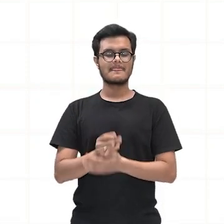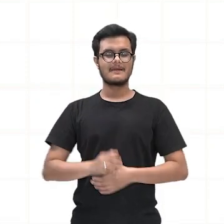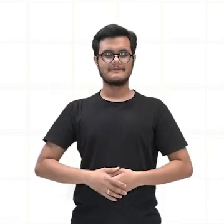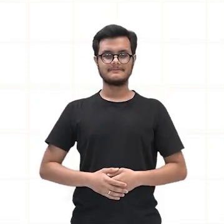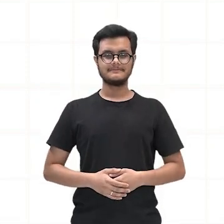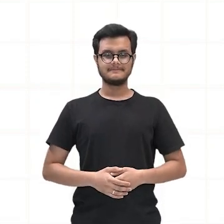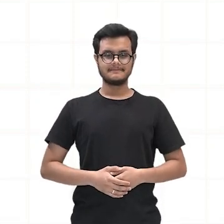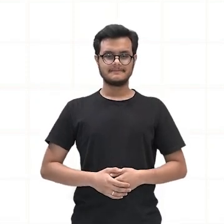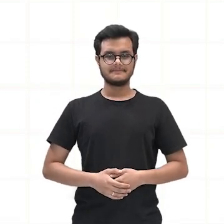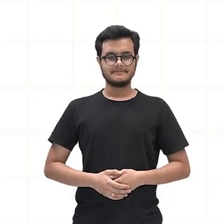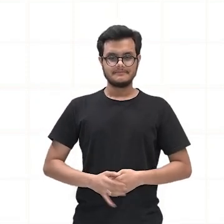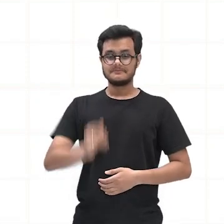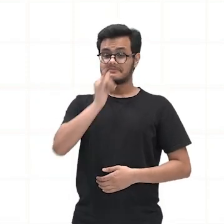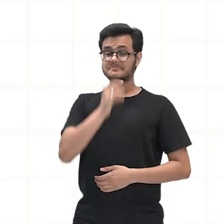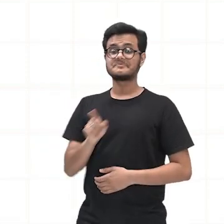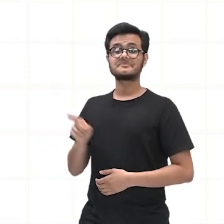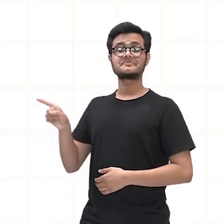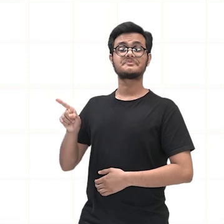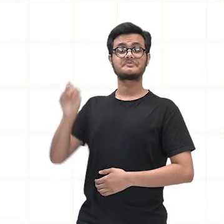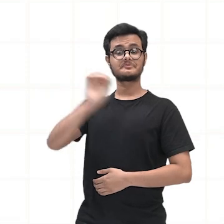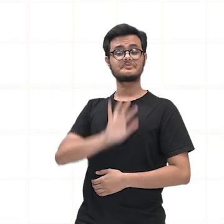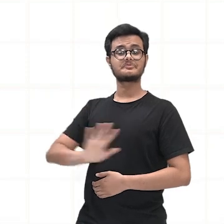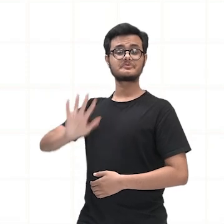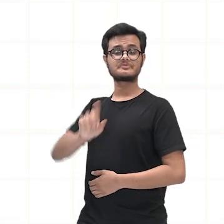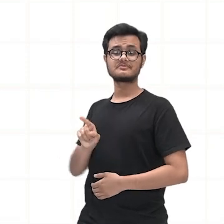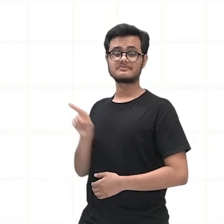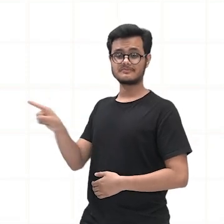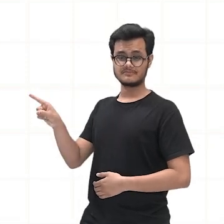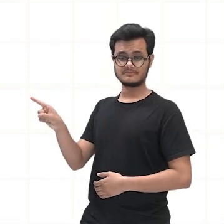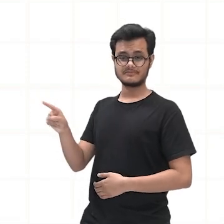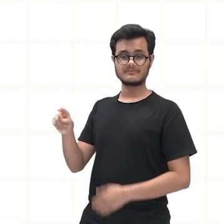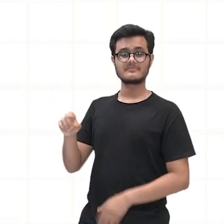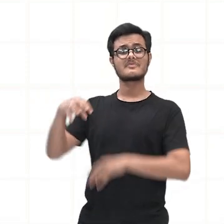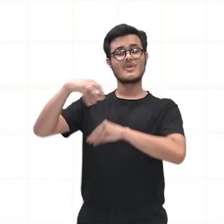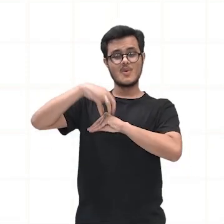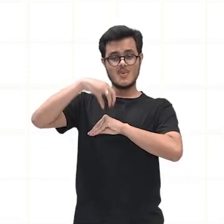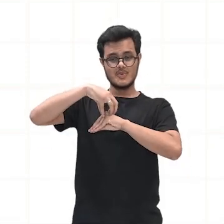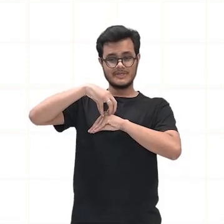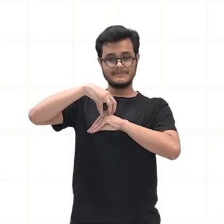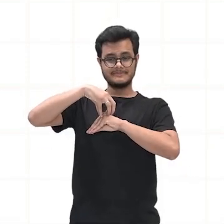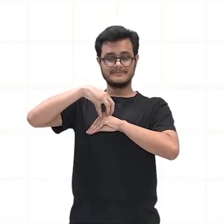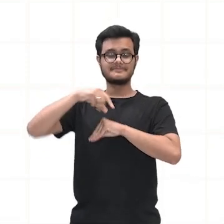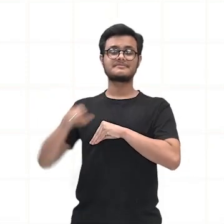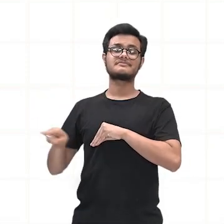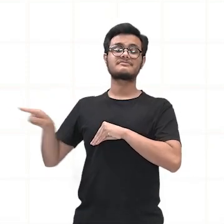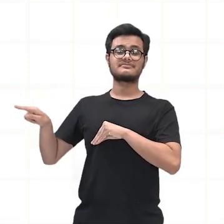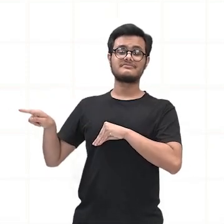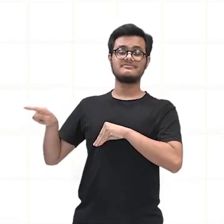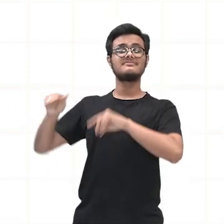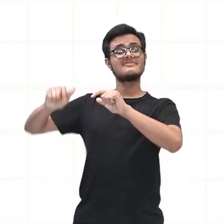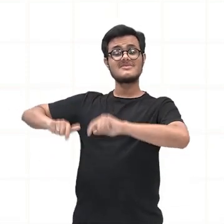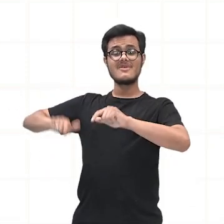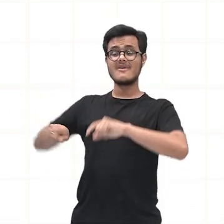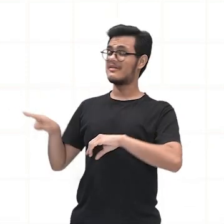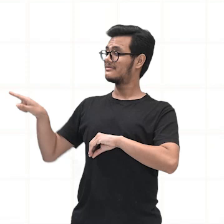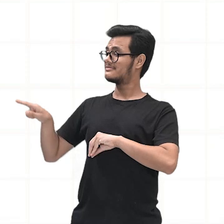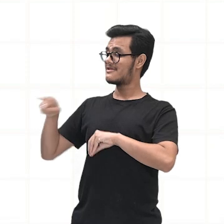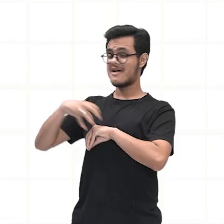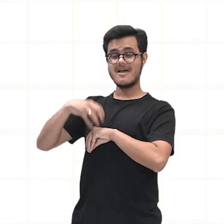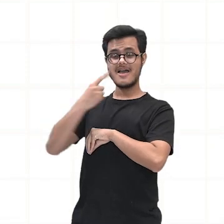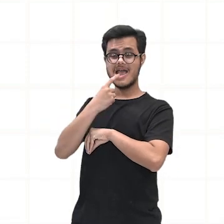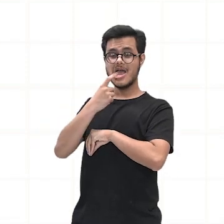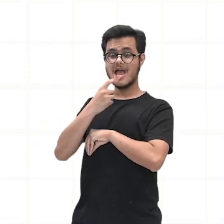tá? Olha só, aqui no mapinha a gente vê Constantinopla, aqui nessa região do mapa, né? Aqui nessa